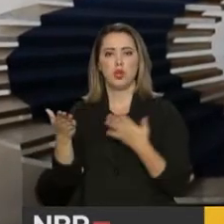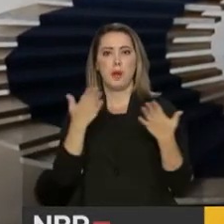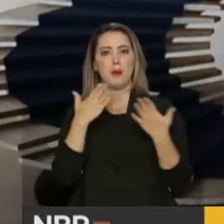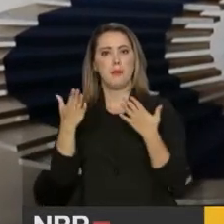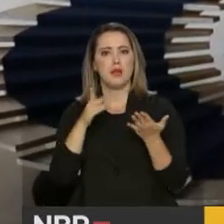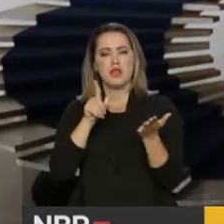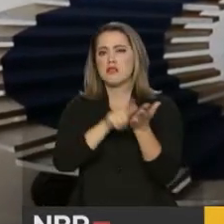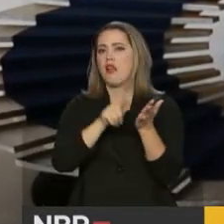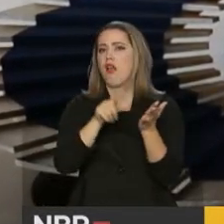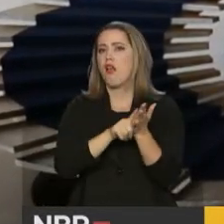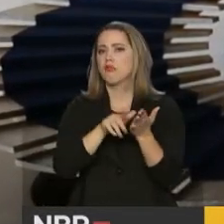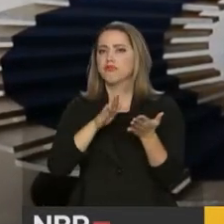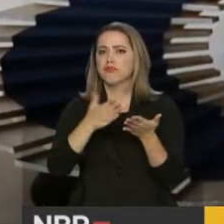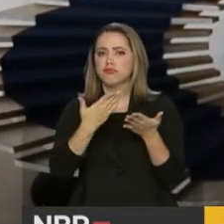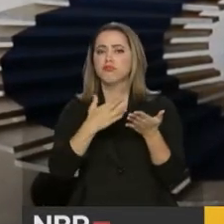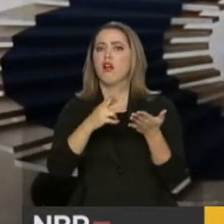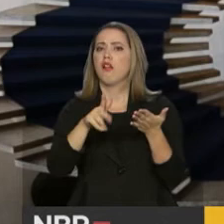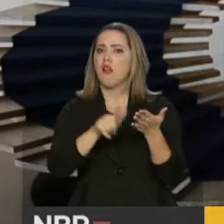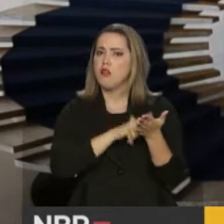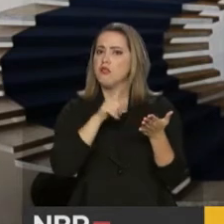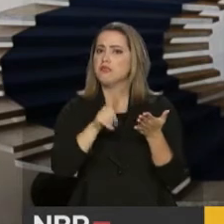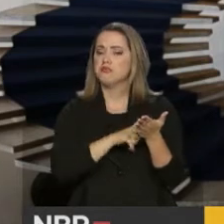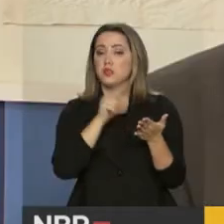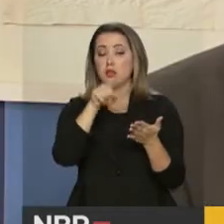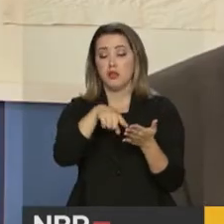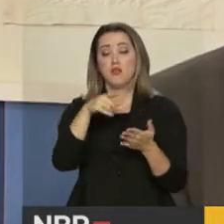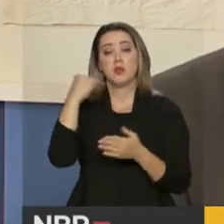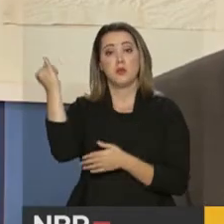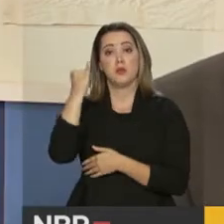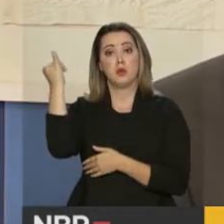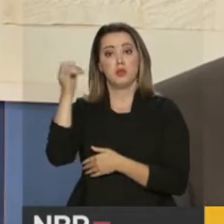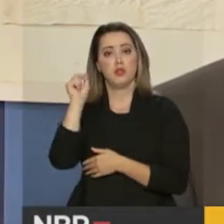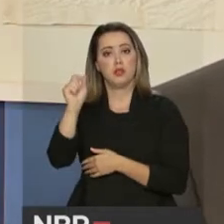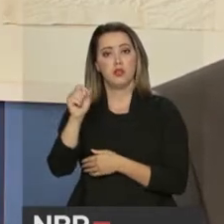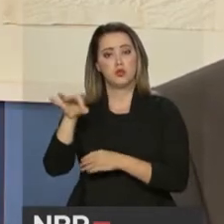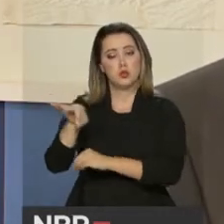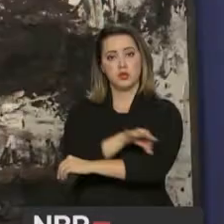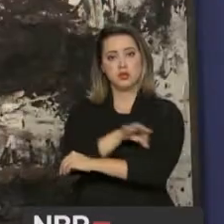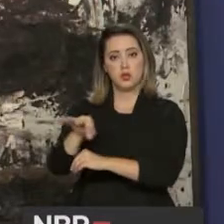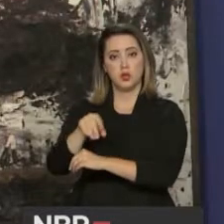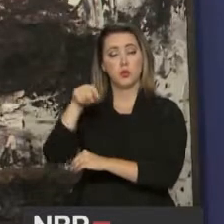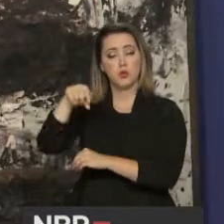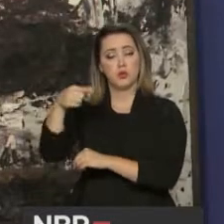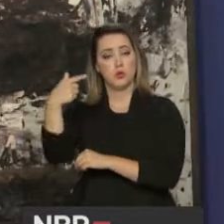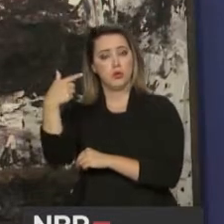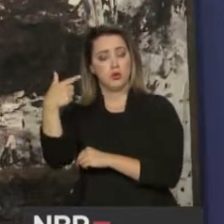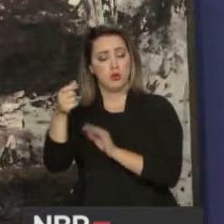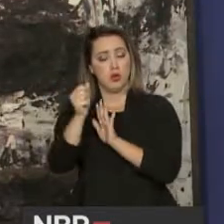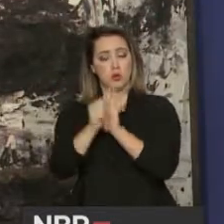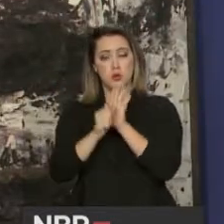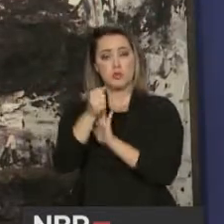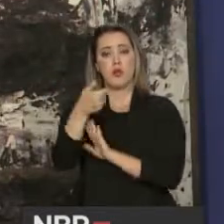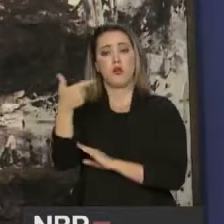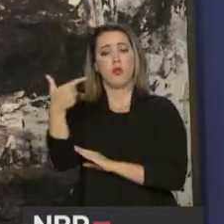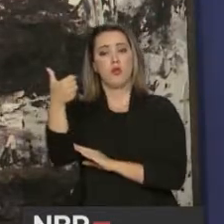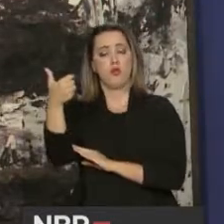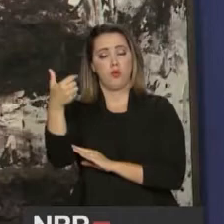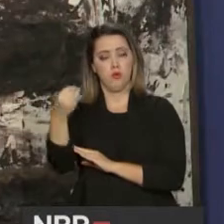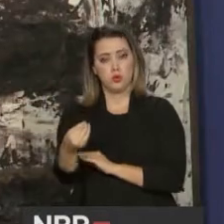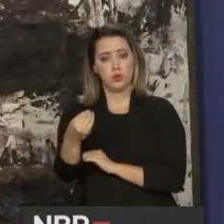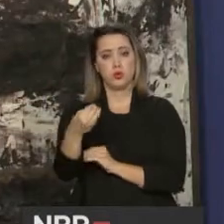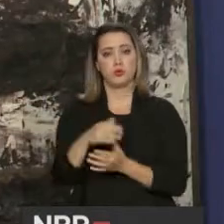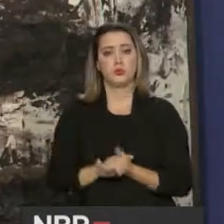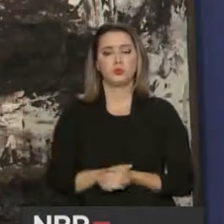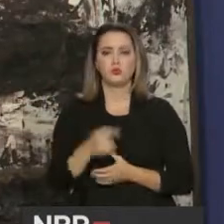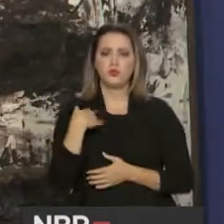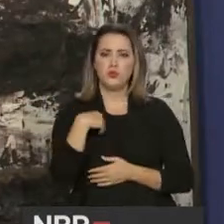em capas de livros, é uma das principais escadarias da arquitetura do século XX. E as linhas são arrojadas aqui, né?